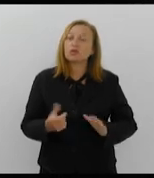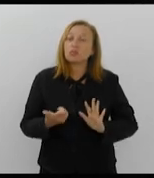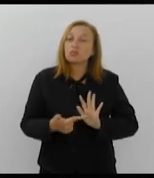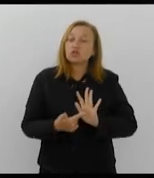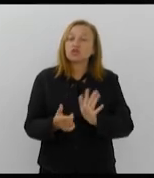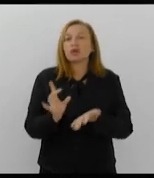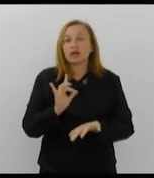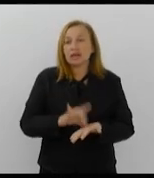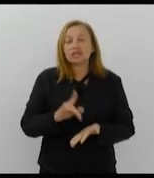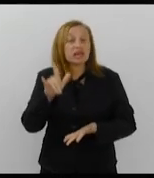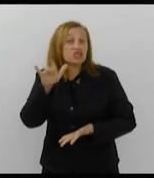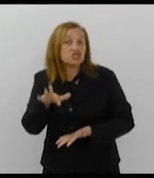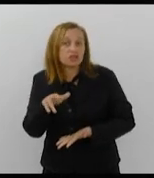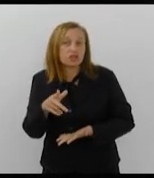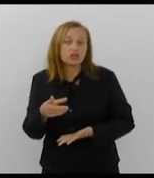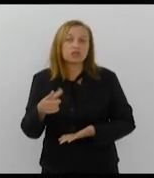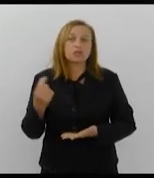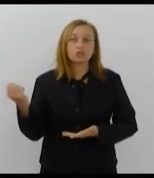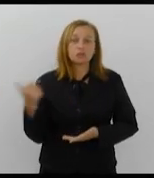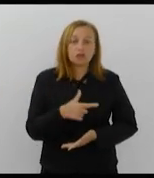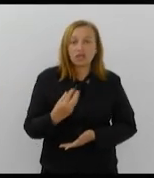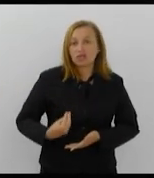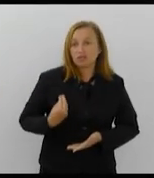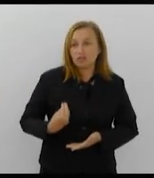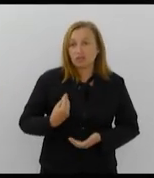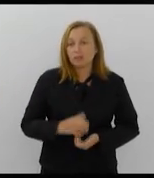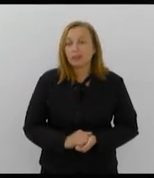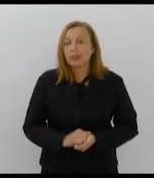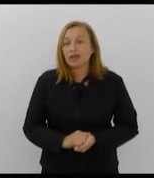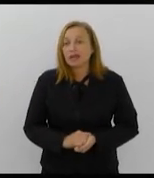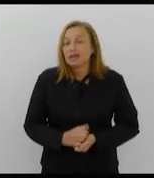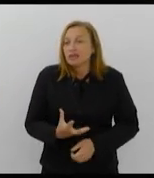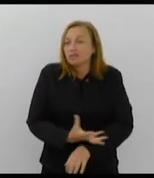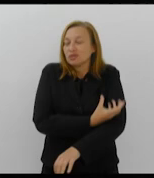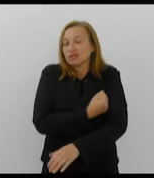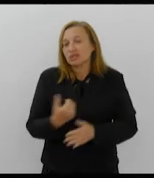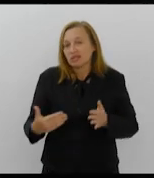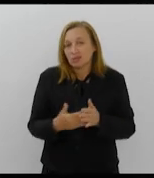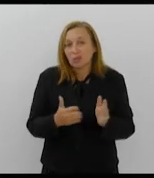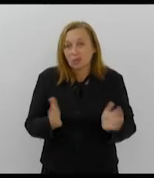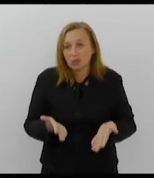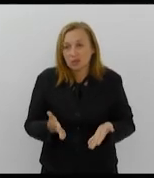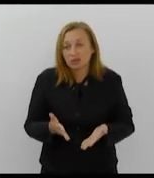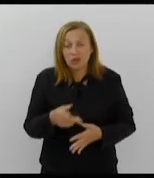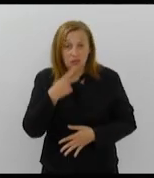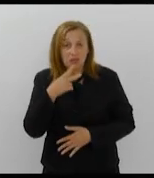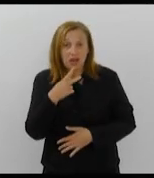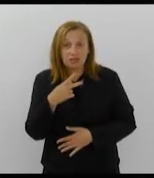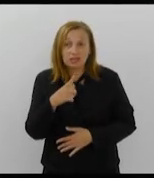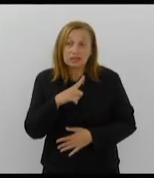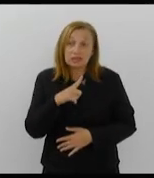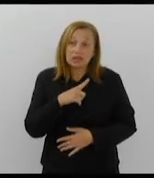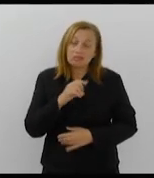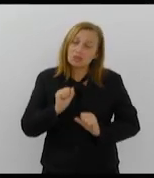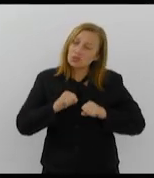realidade diferente do que eles vivem. E aquilo me emociona até hoje. Eu digo que eu tenho me esforçado o máximo